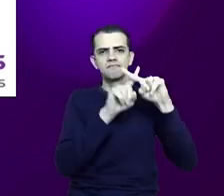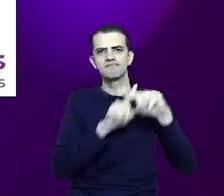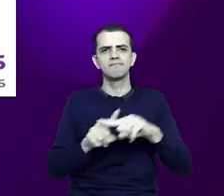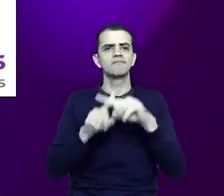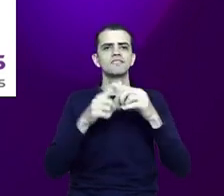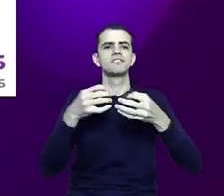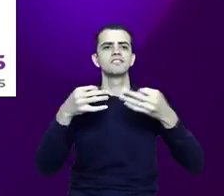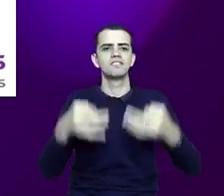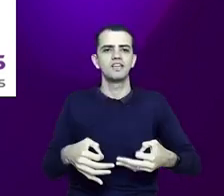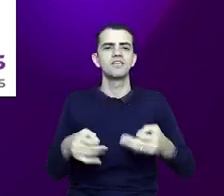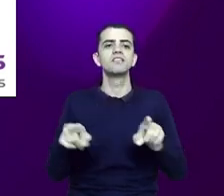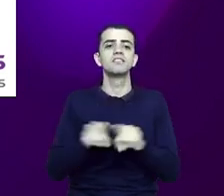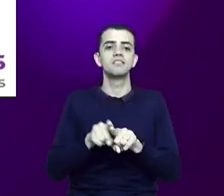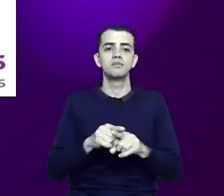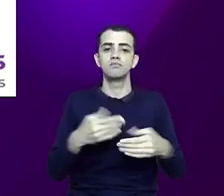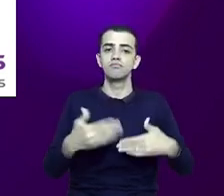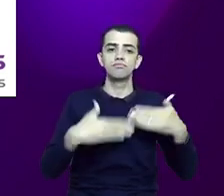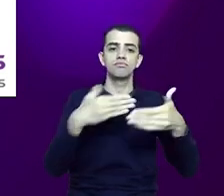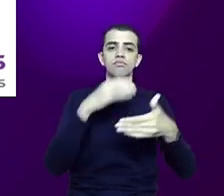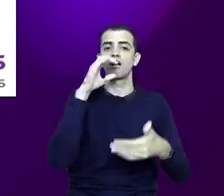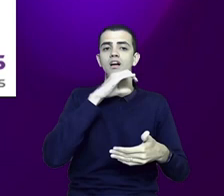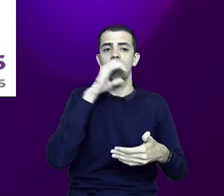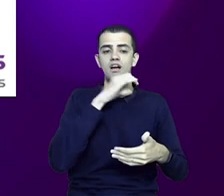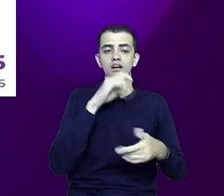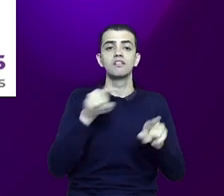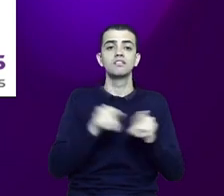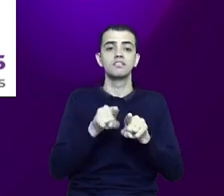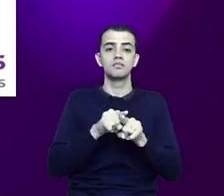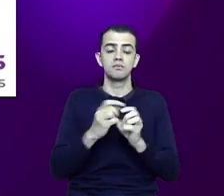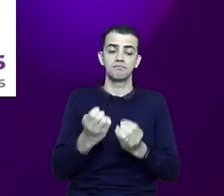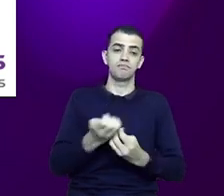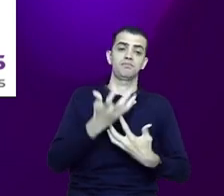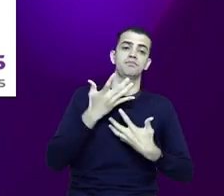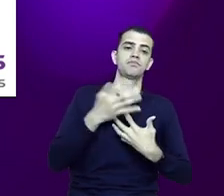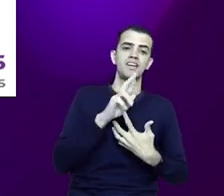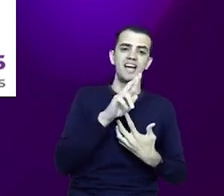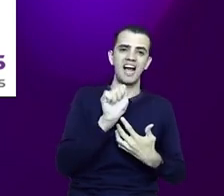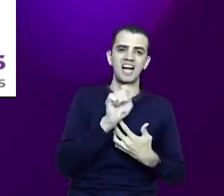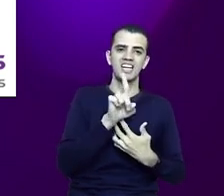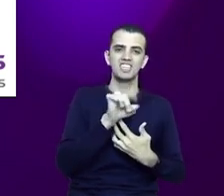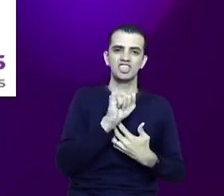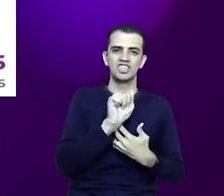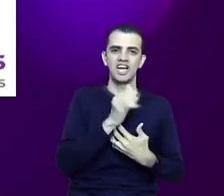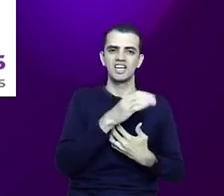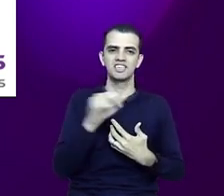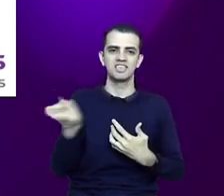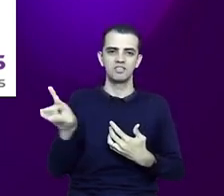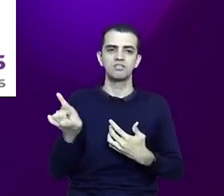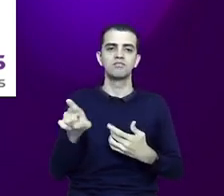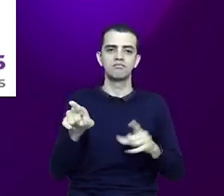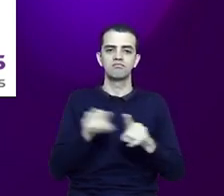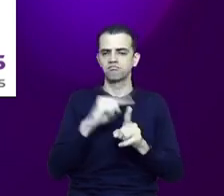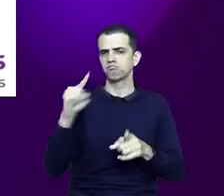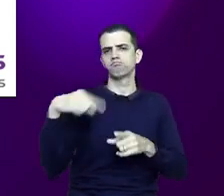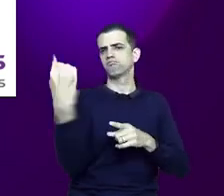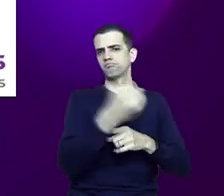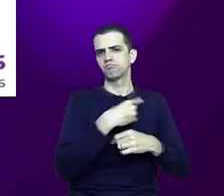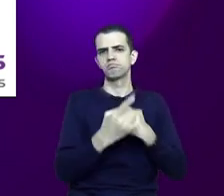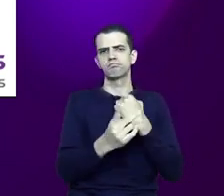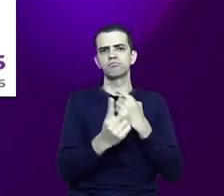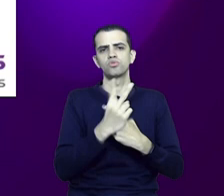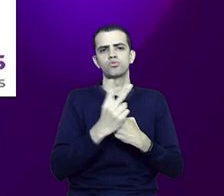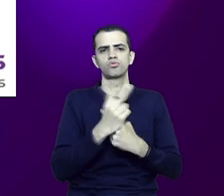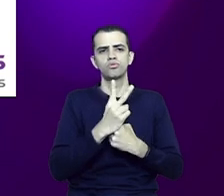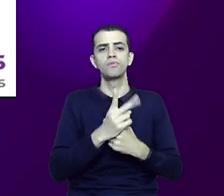recuperação precoce, uma menor radiação para o cirurgião, para todos que estão envolvidos na cirurgia, e, obviamente, tentar uma redução de